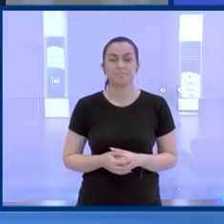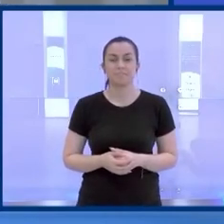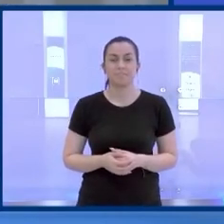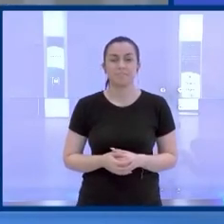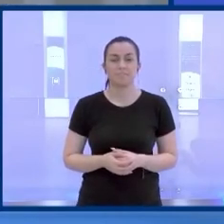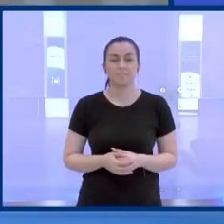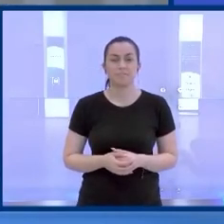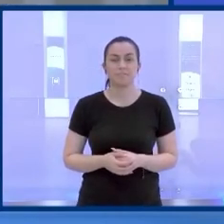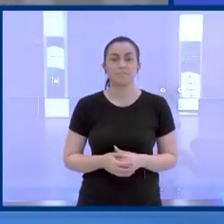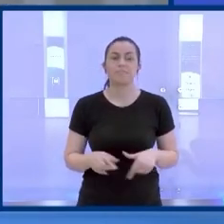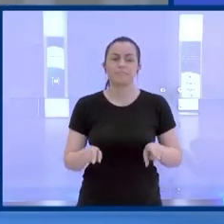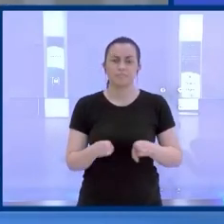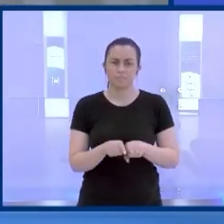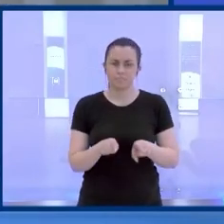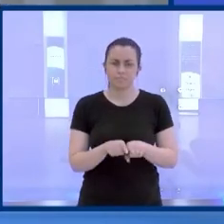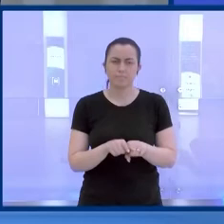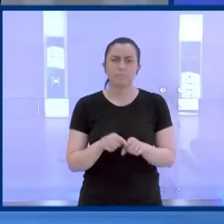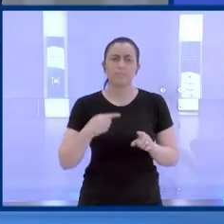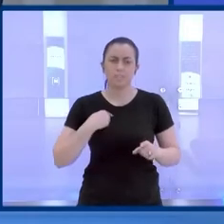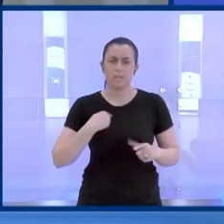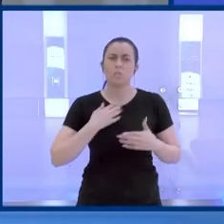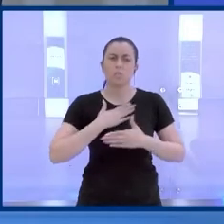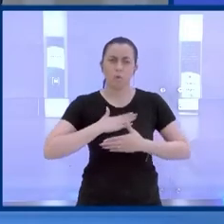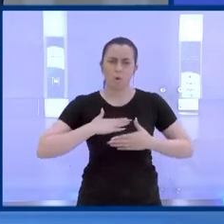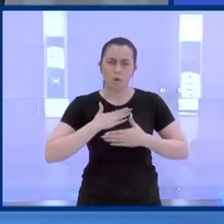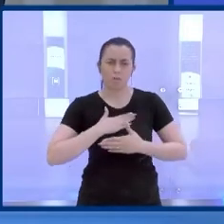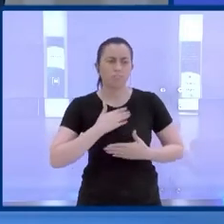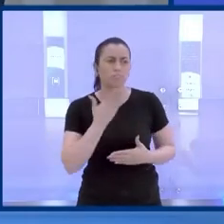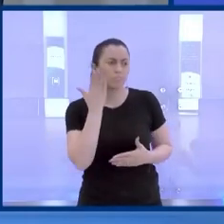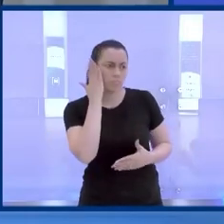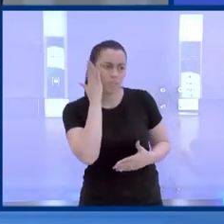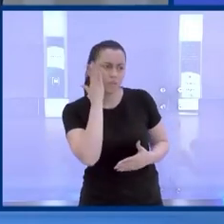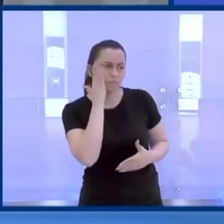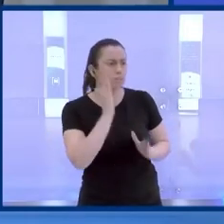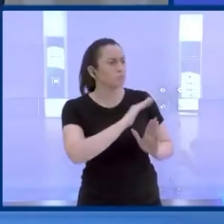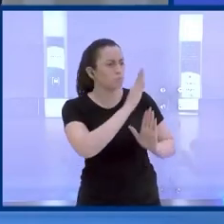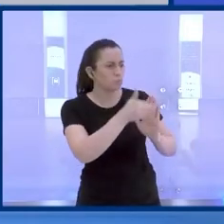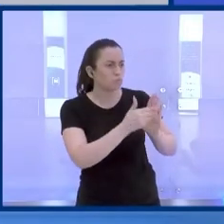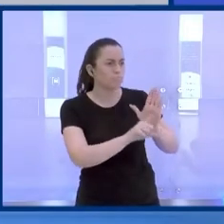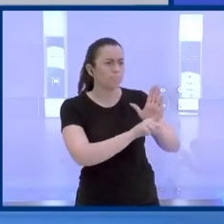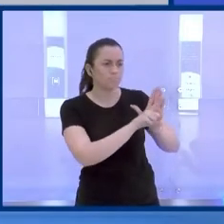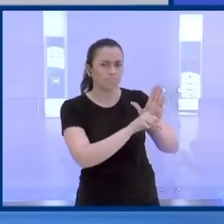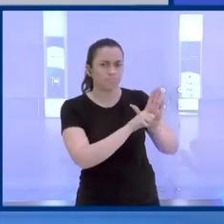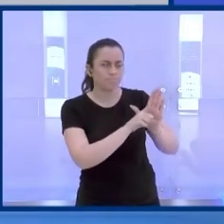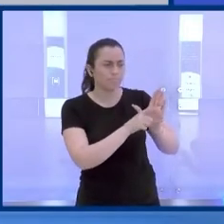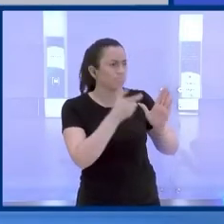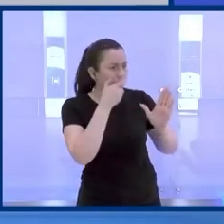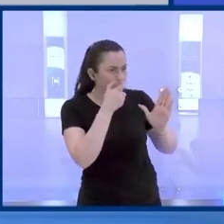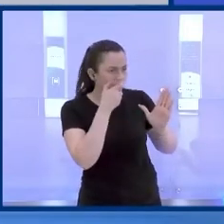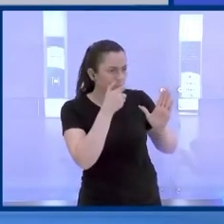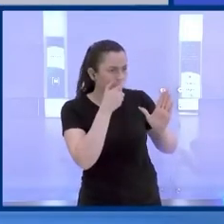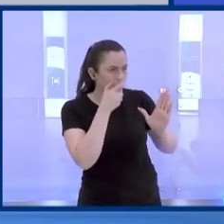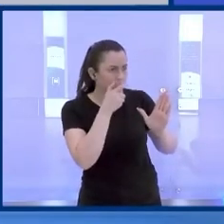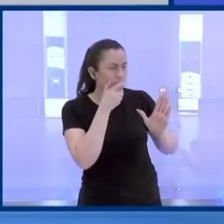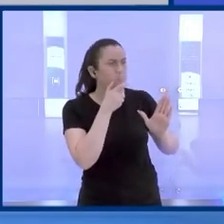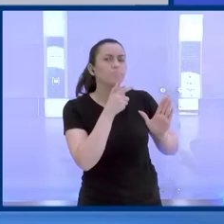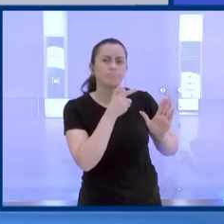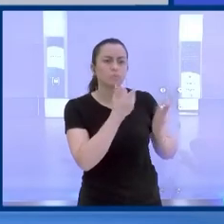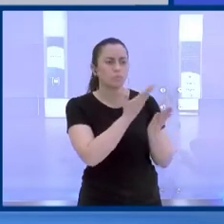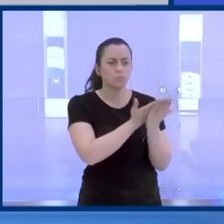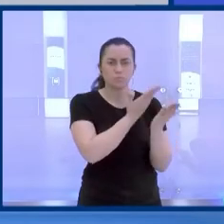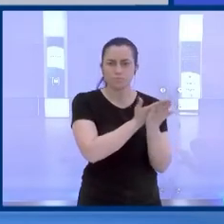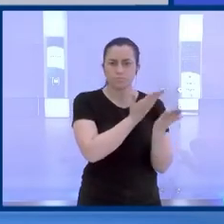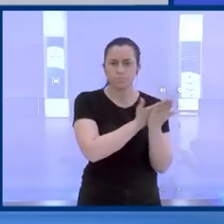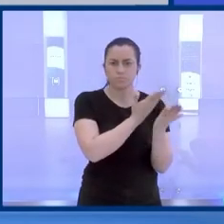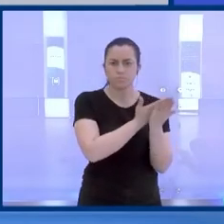todas as importantes reformas que foram propostas pelo governador e aprovadas na Assembleia.